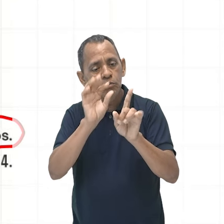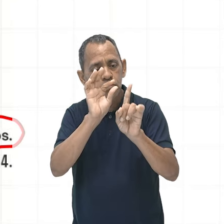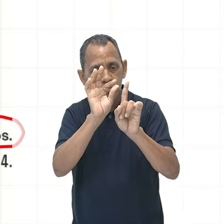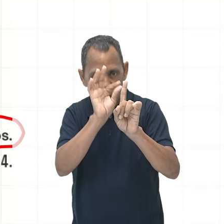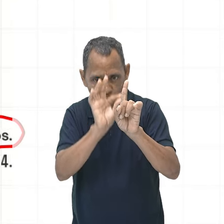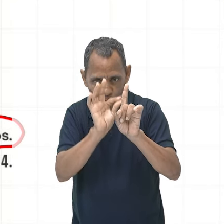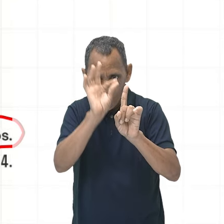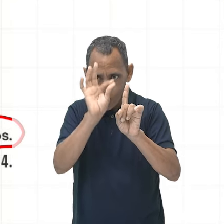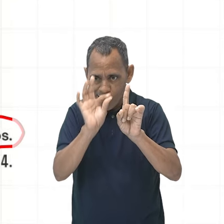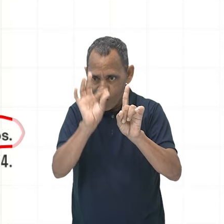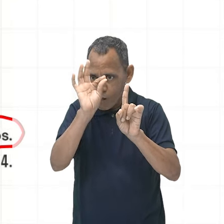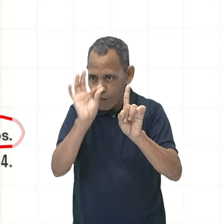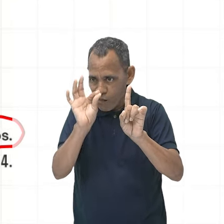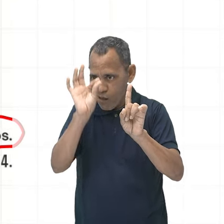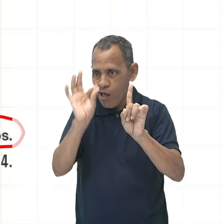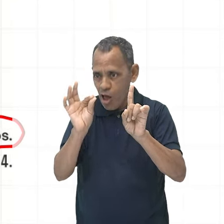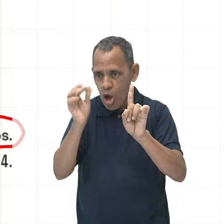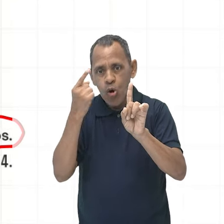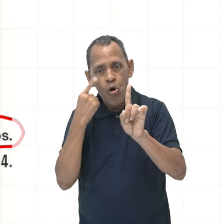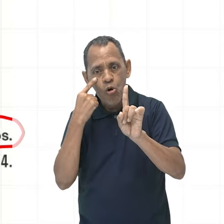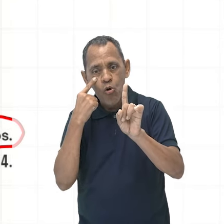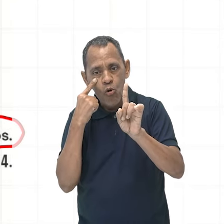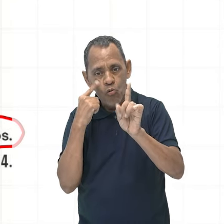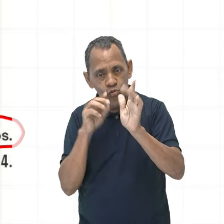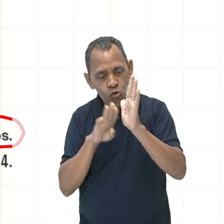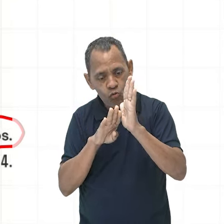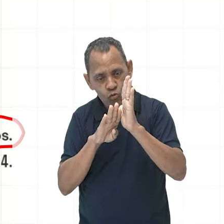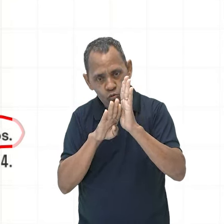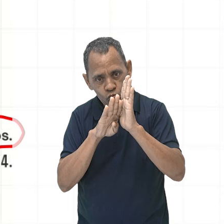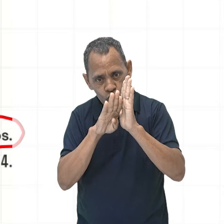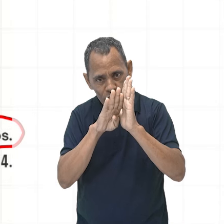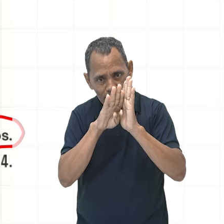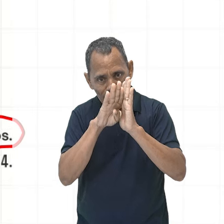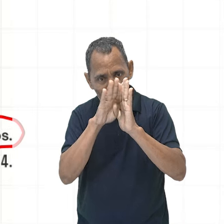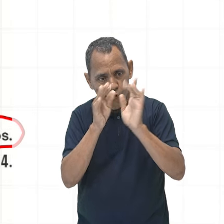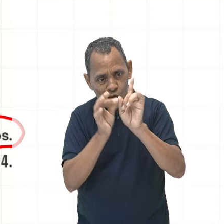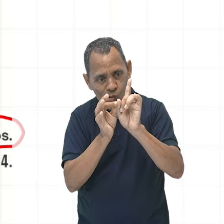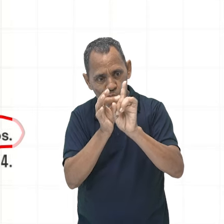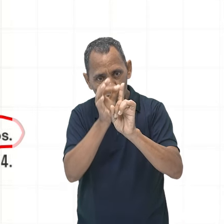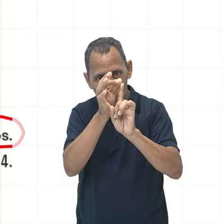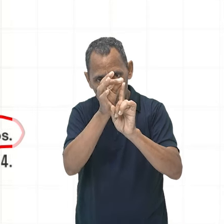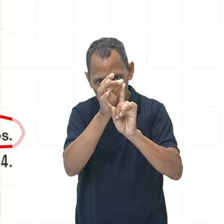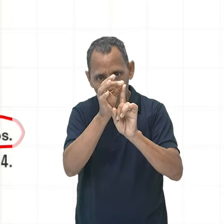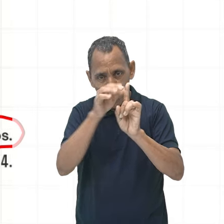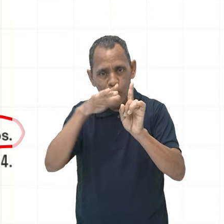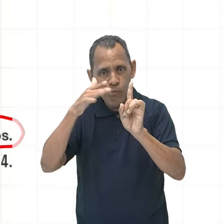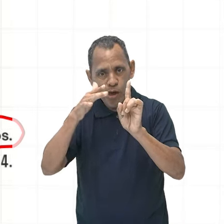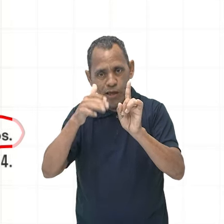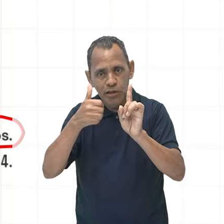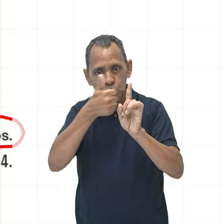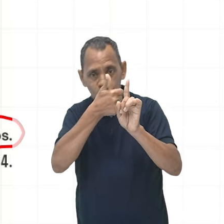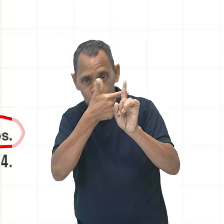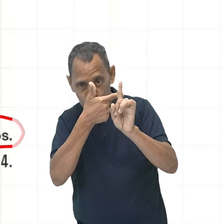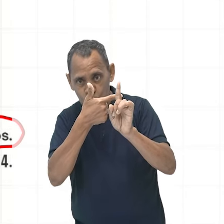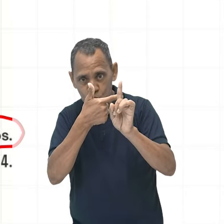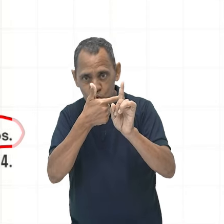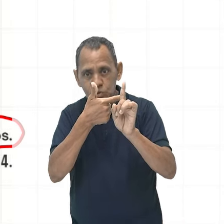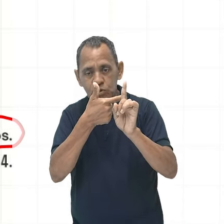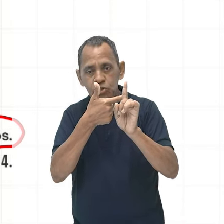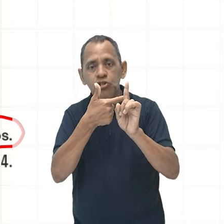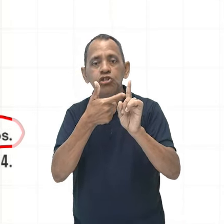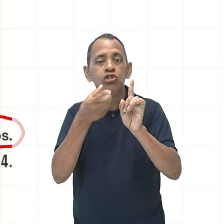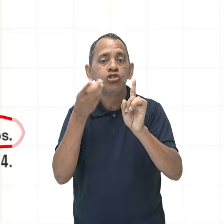para observar a evolução da temperatura média nos 12 primeiros dias de junho de 2018.